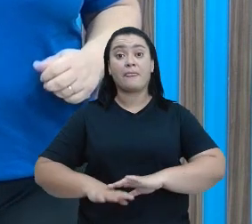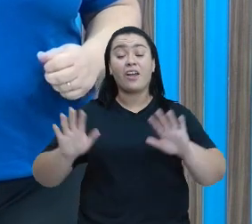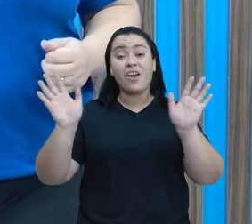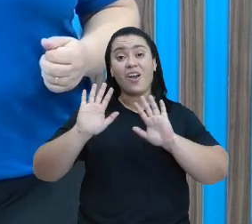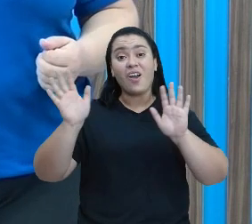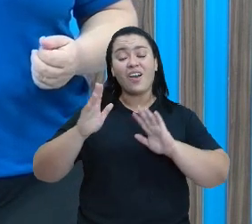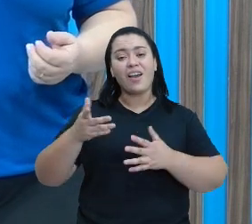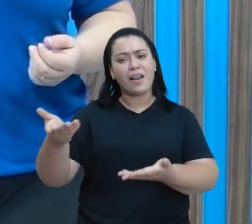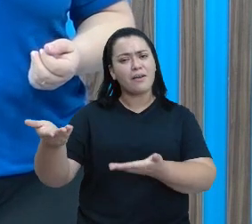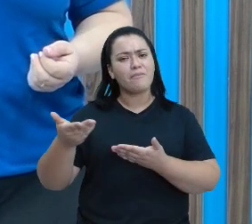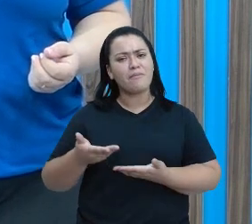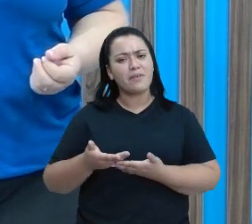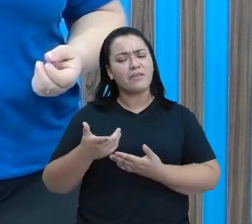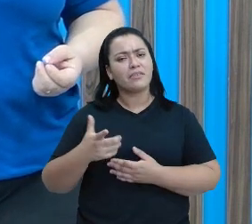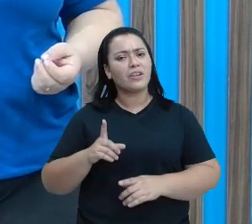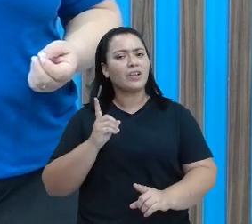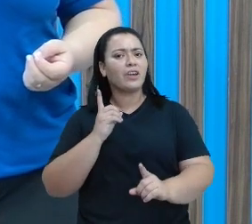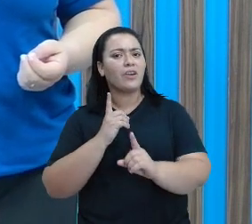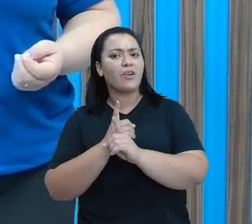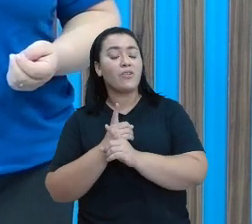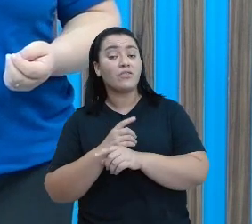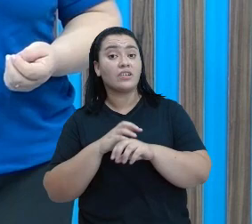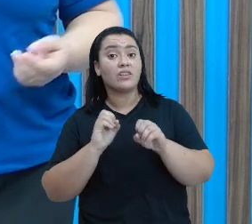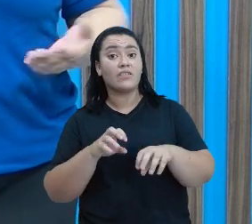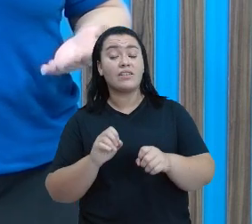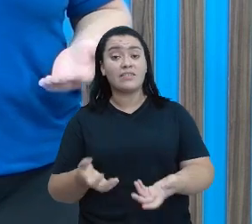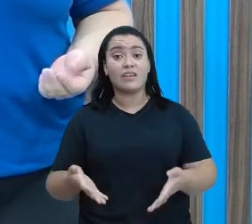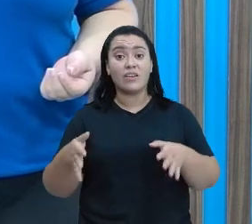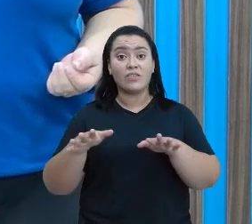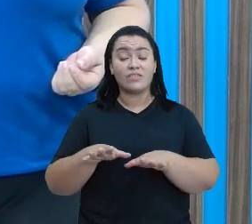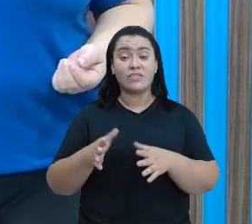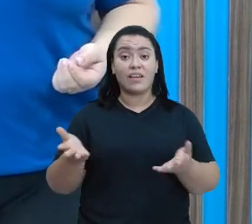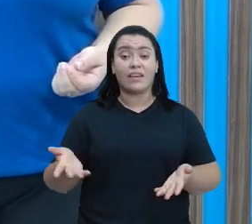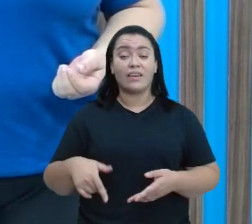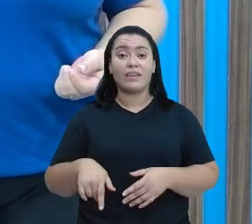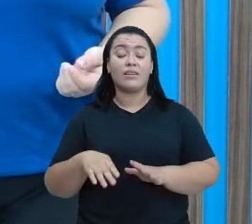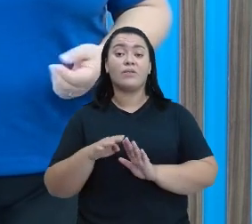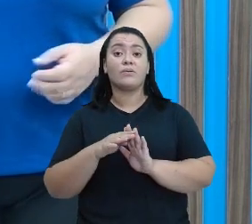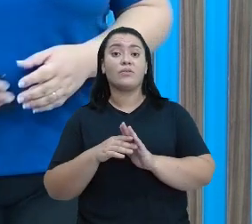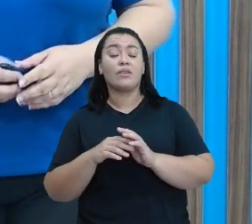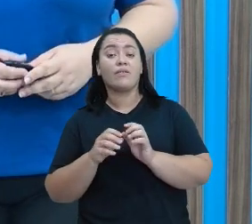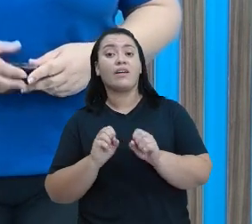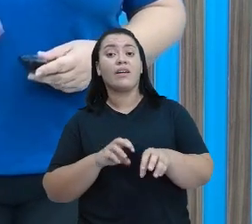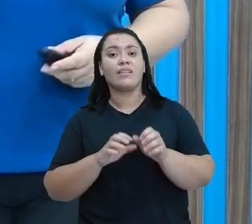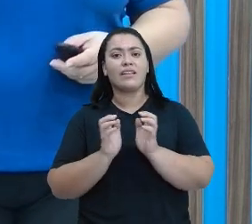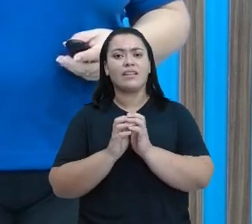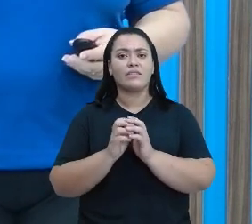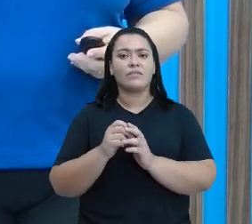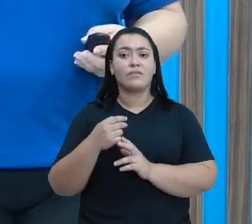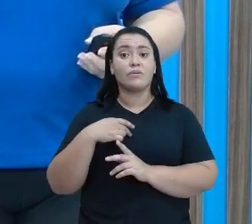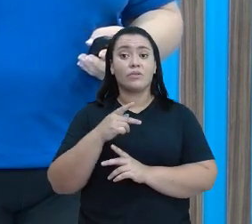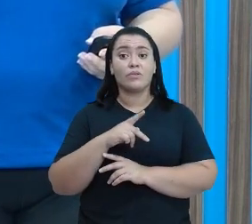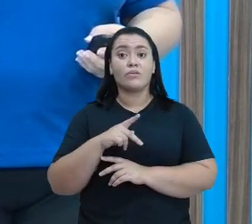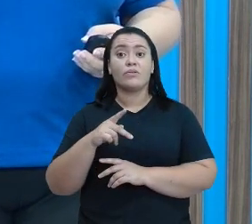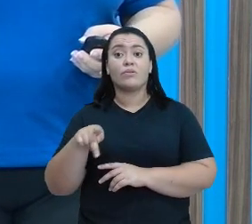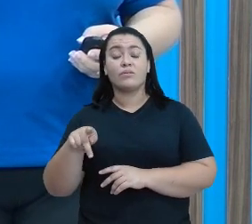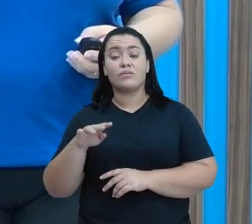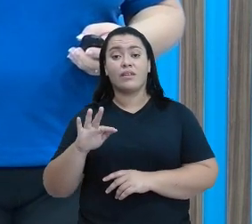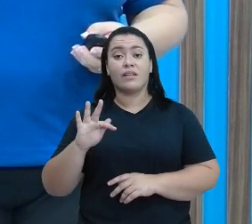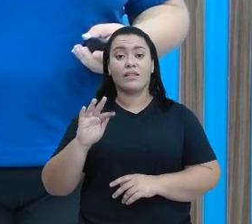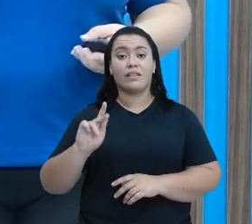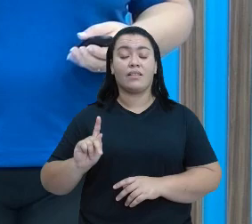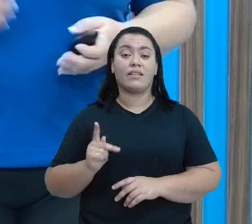Olá, sejam bem-vindos a mais um encontro da Educação Inclusiva aqui no Educa Recife. Meu nome é Thaís Luz e esse é o meu